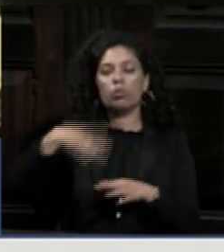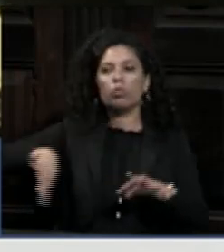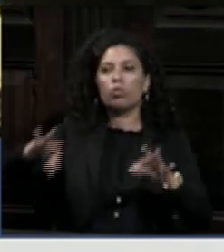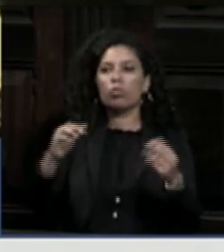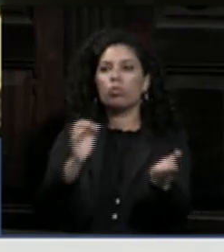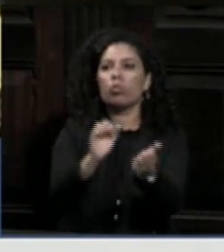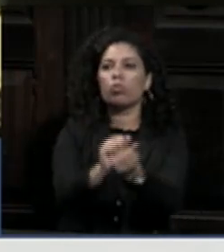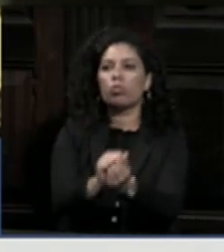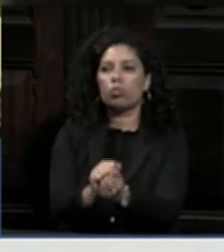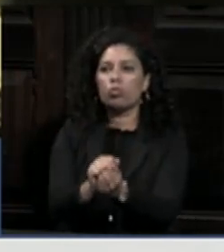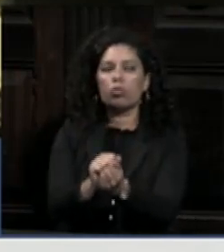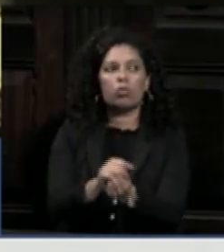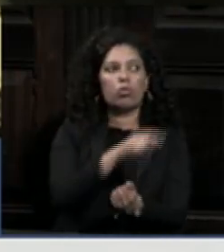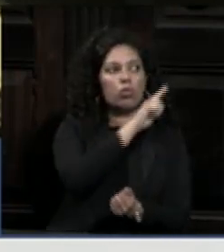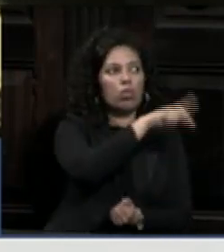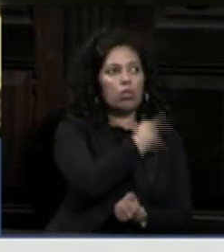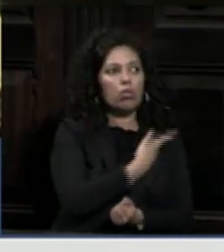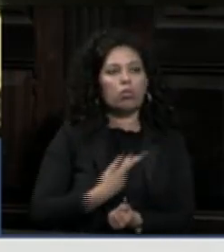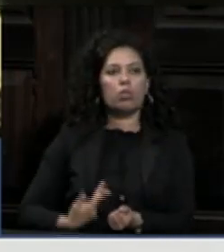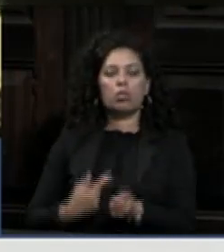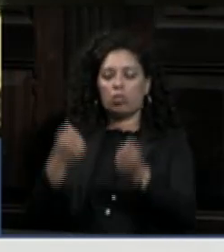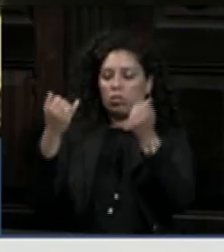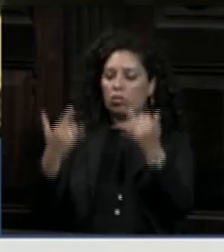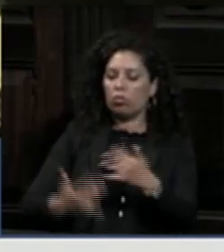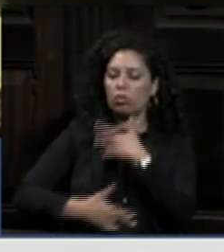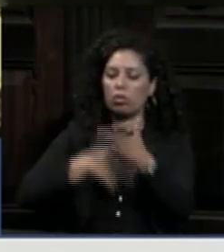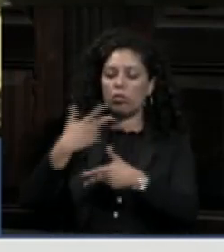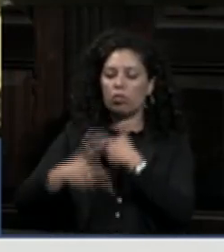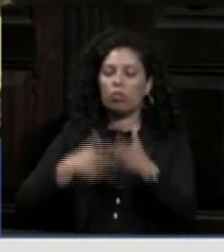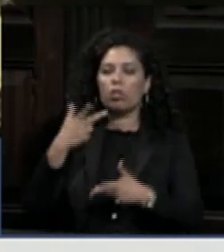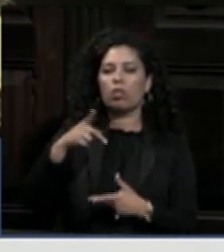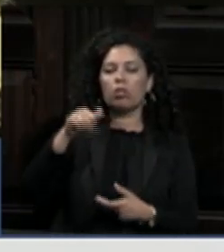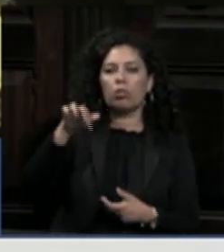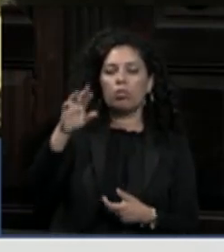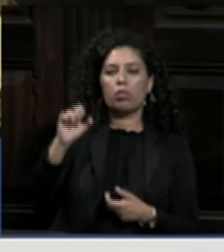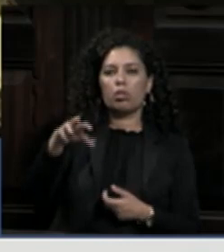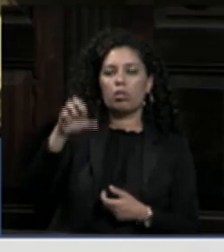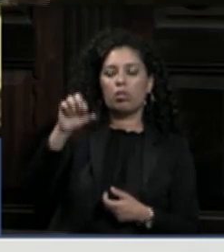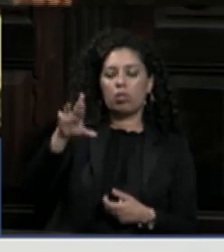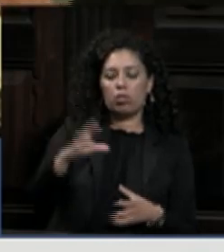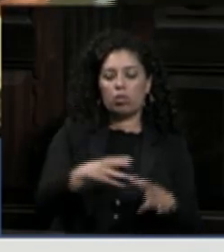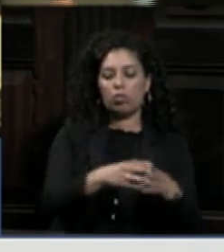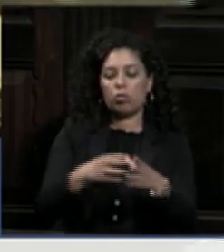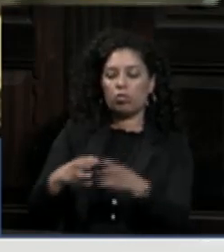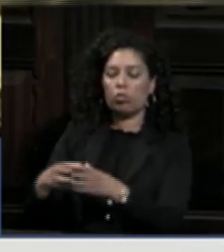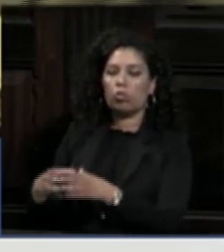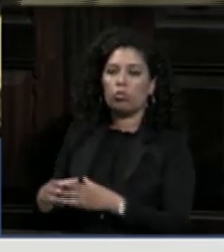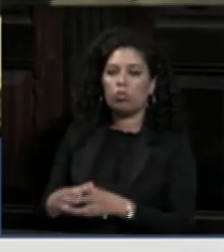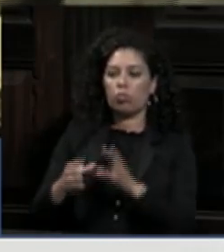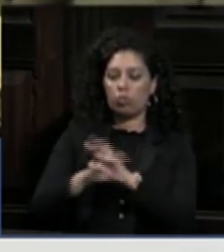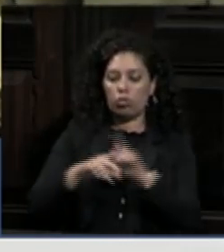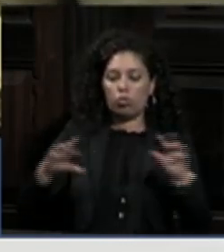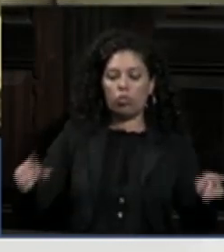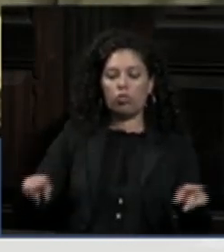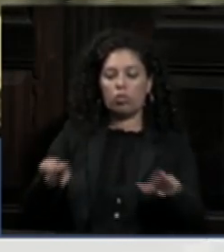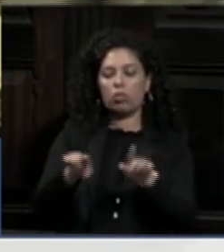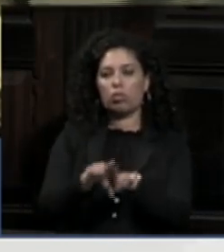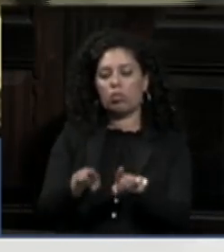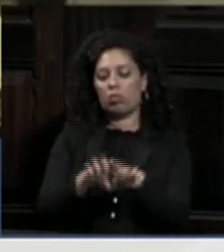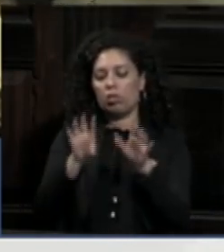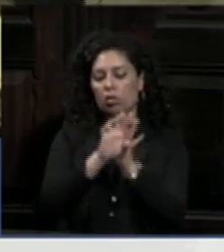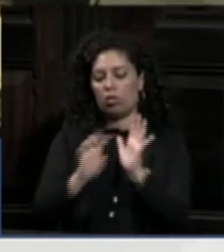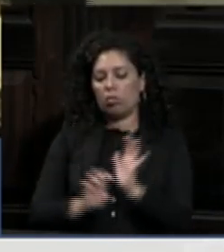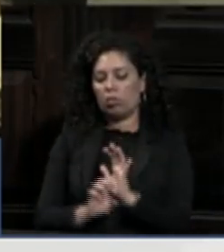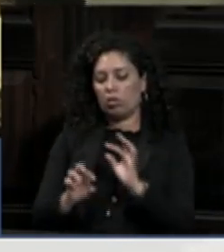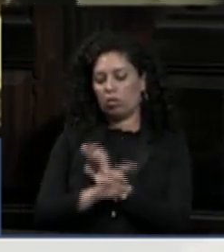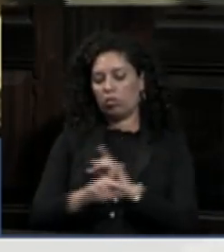automotiva para os fins que especifica pareceres das comissões que são ditas pela condicionalidade com emenda segurança